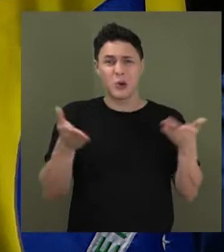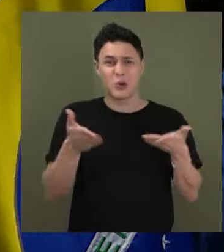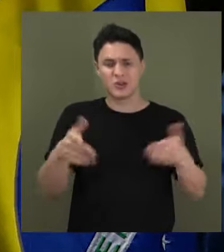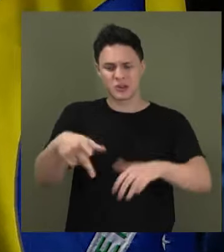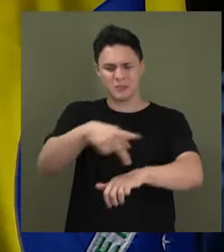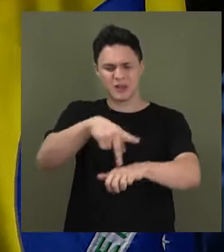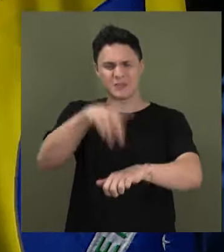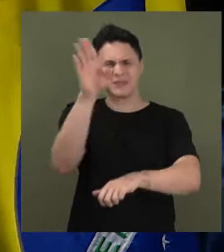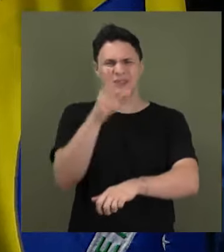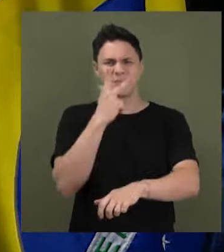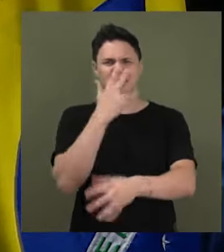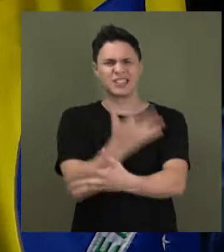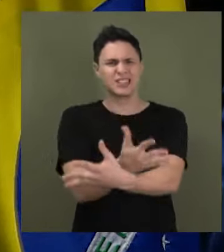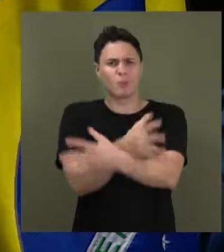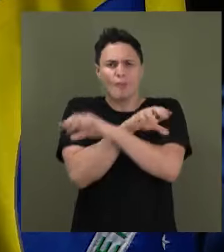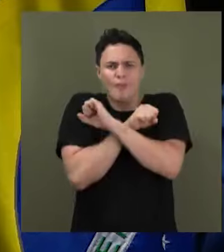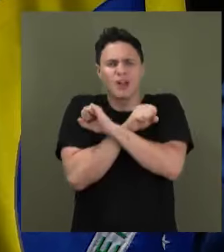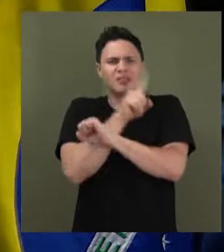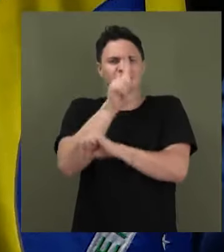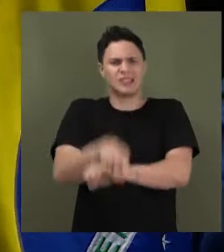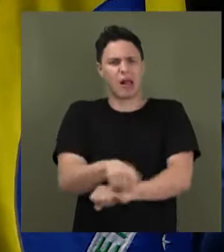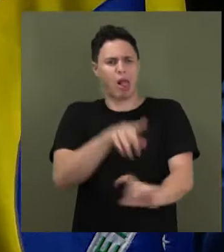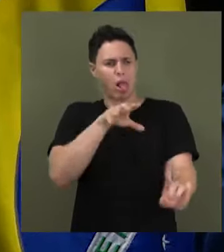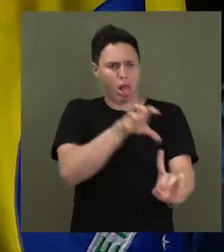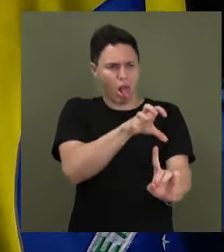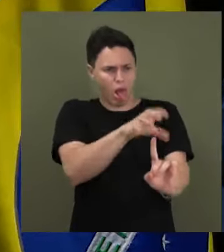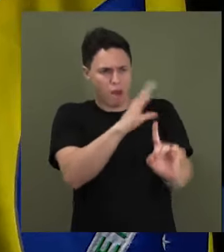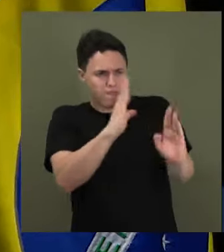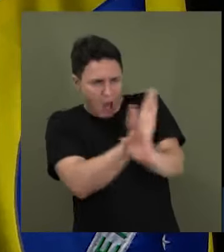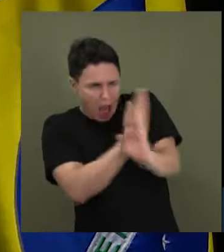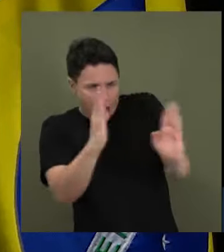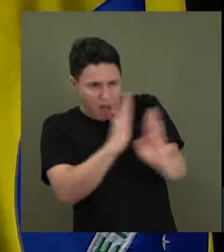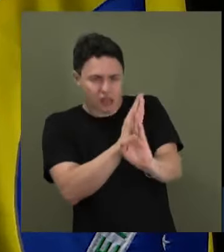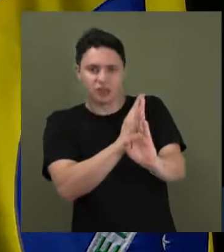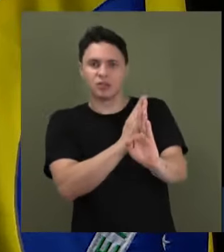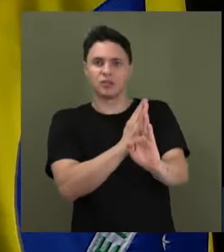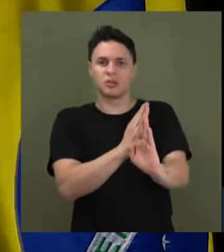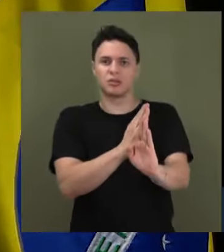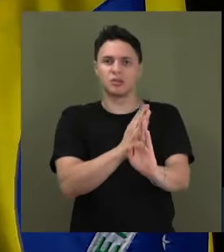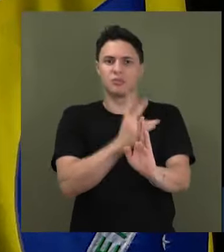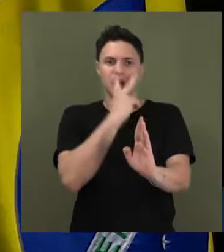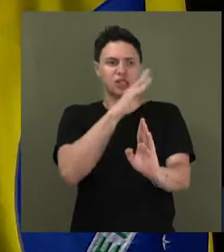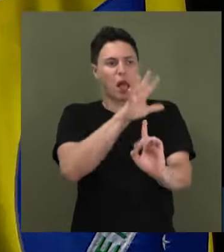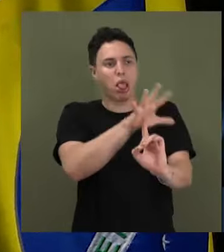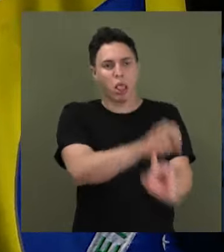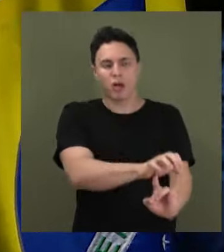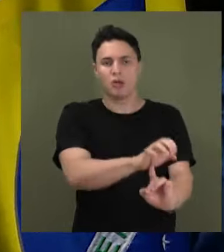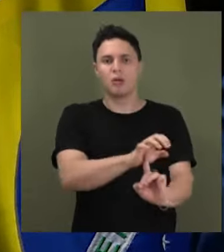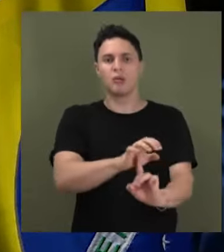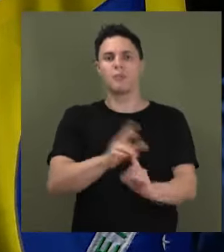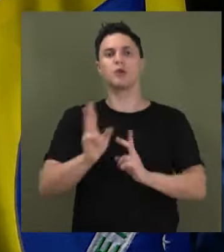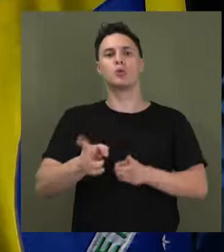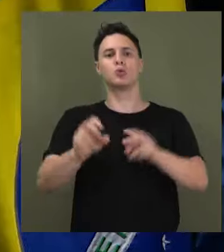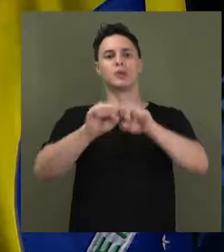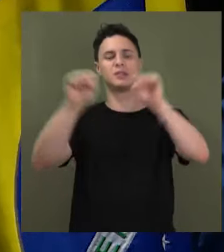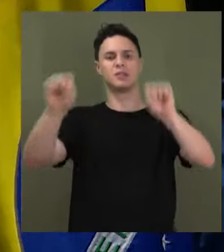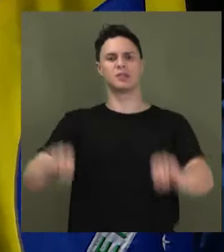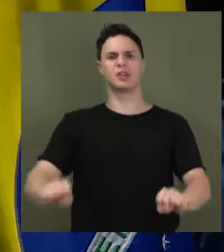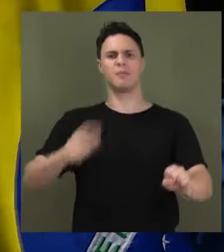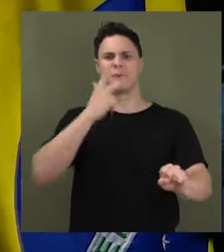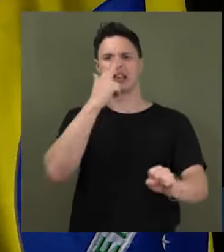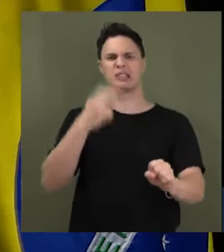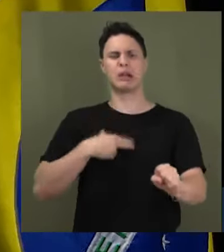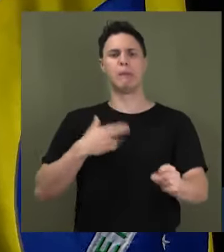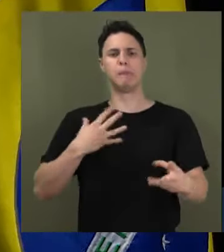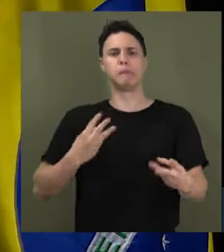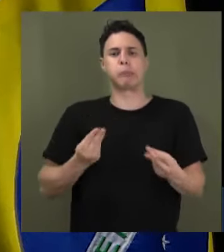com perseguição, com intimidação, para continuar esse sistema apodrecido aqui